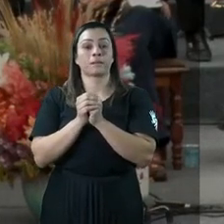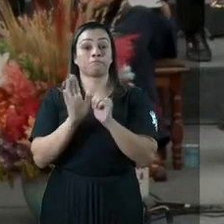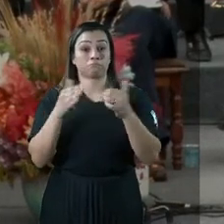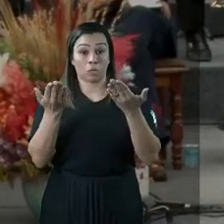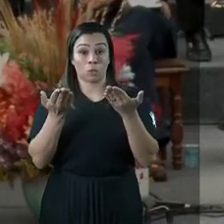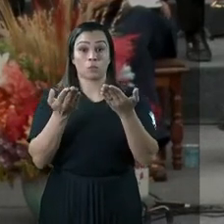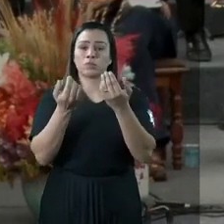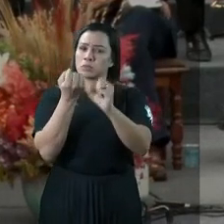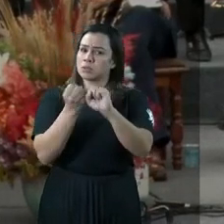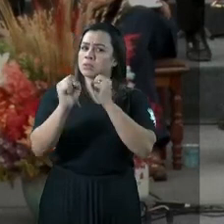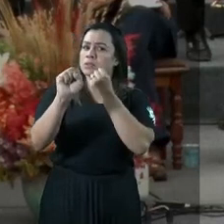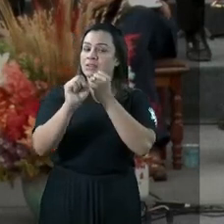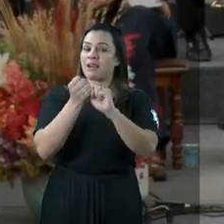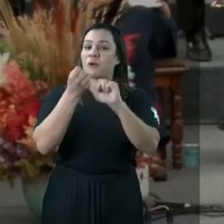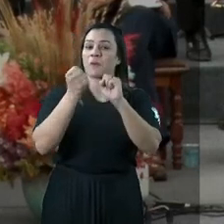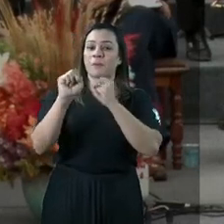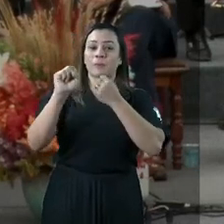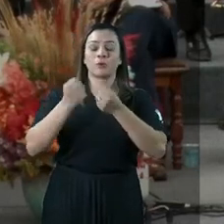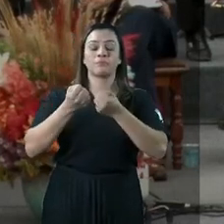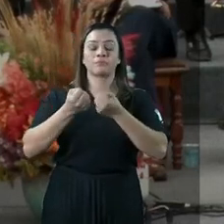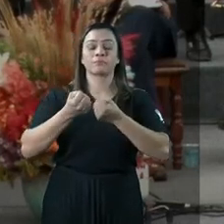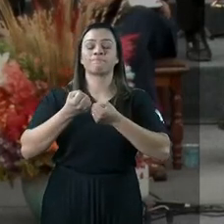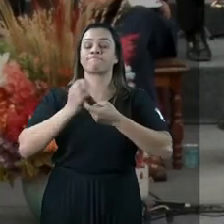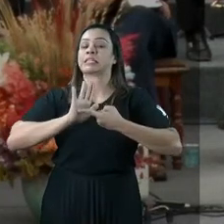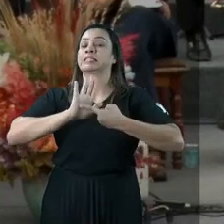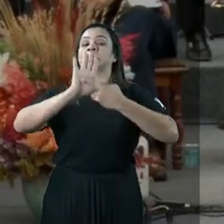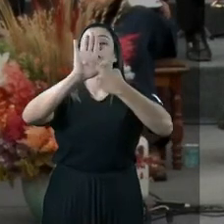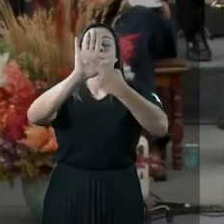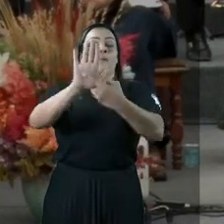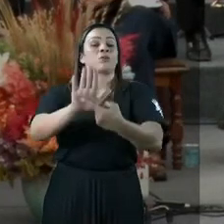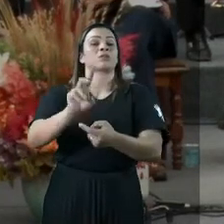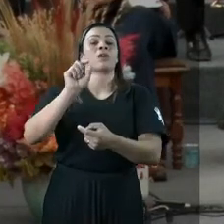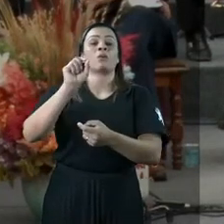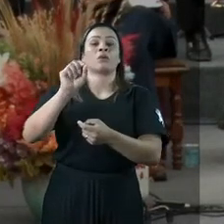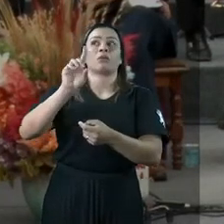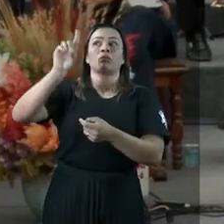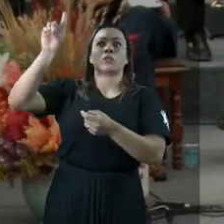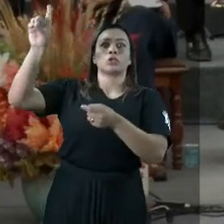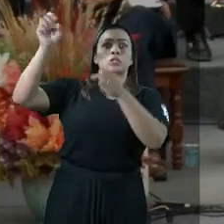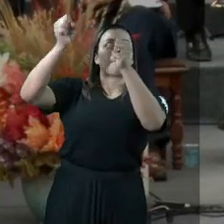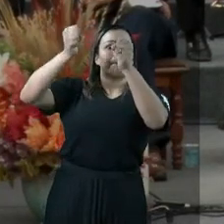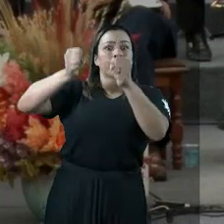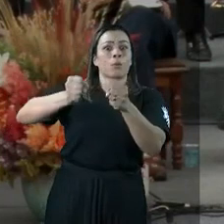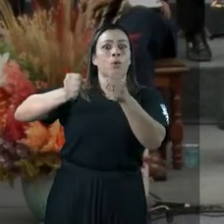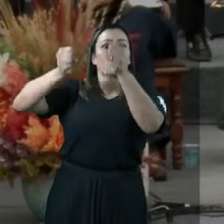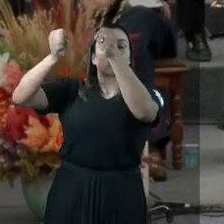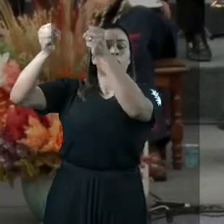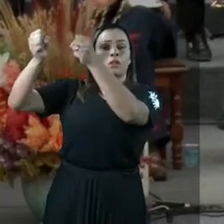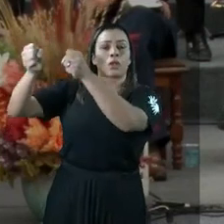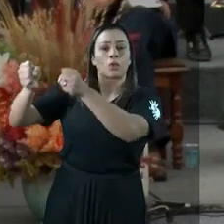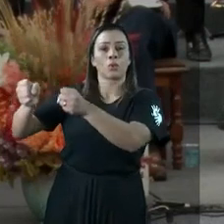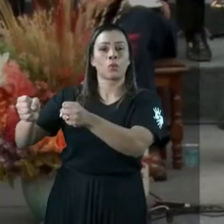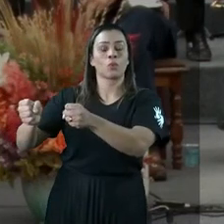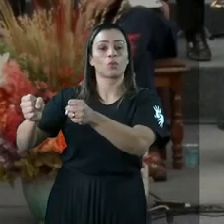Este livro que expressa a majestade de Deus, sem ignorar a pessoalidade e a